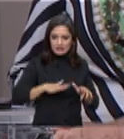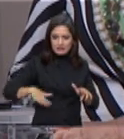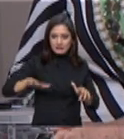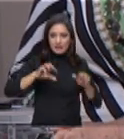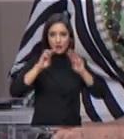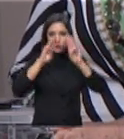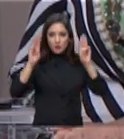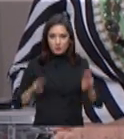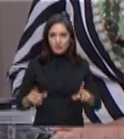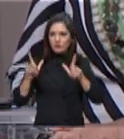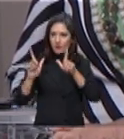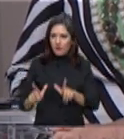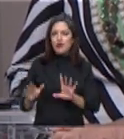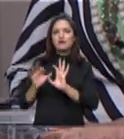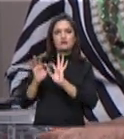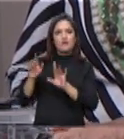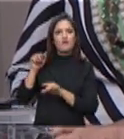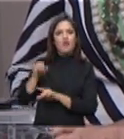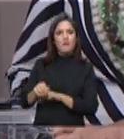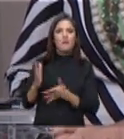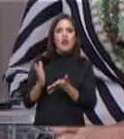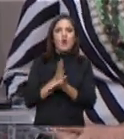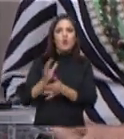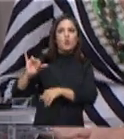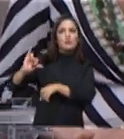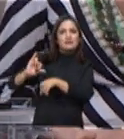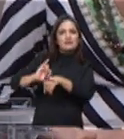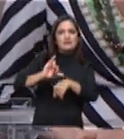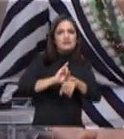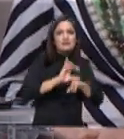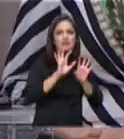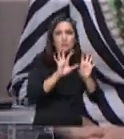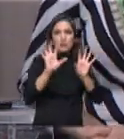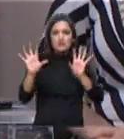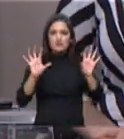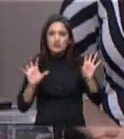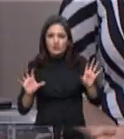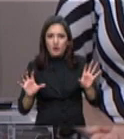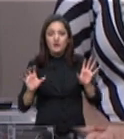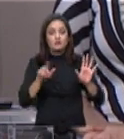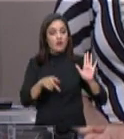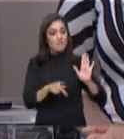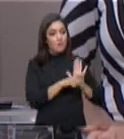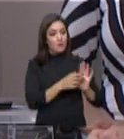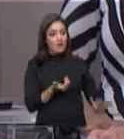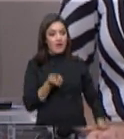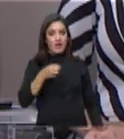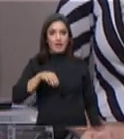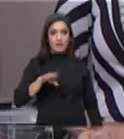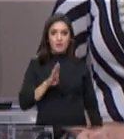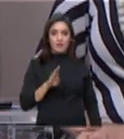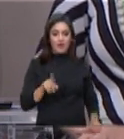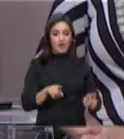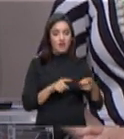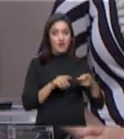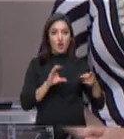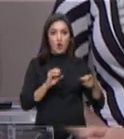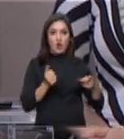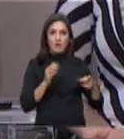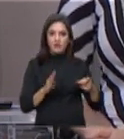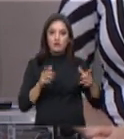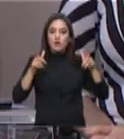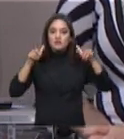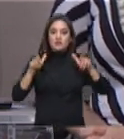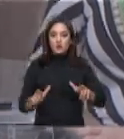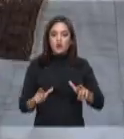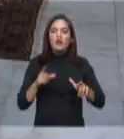museu para exposições periódicas sob a curadoria da AMB e da OAB. Essas áreas foram